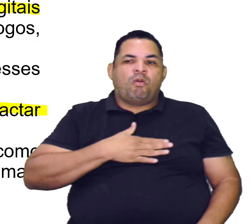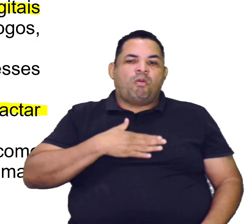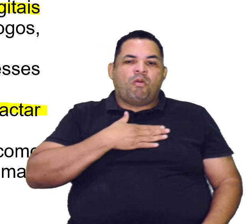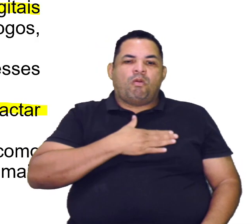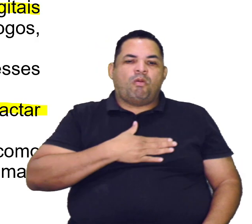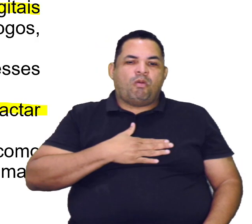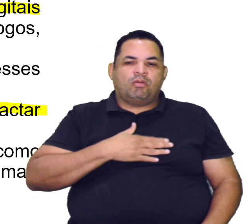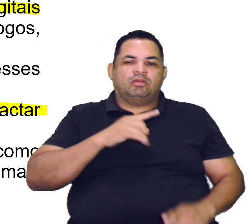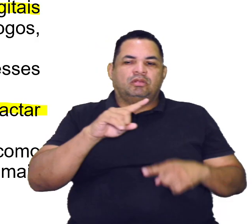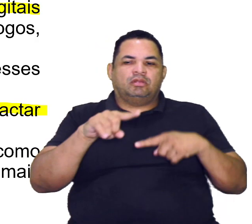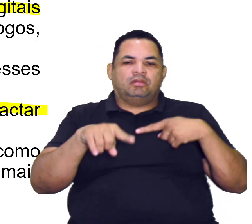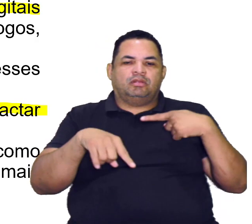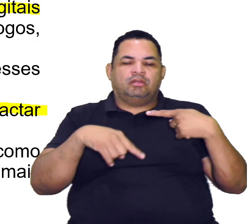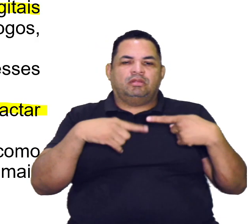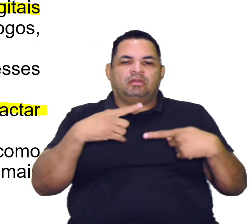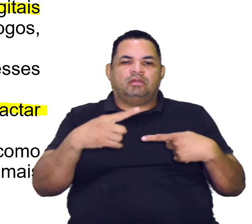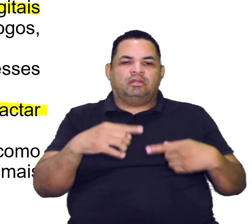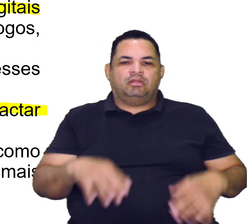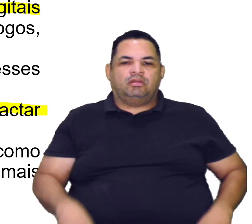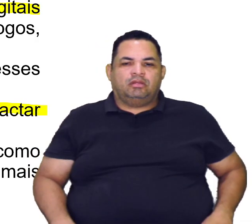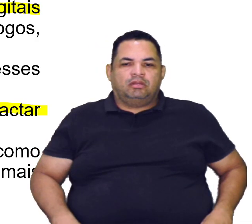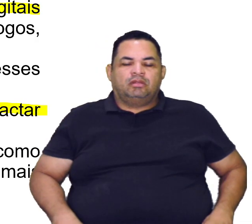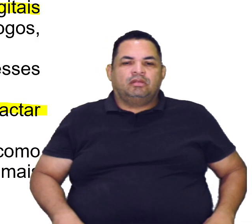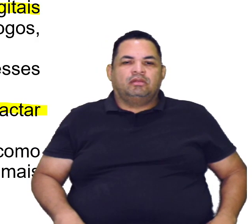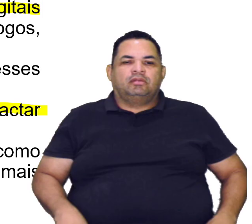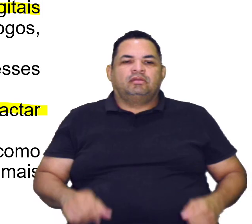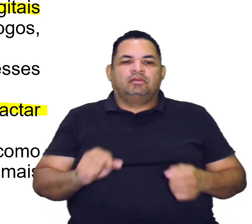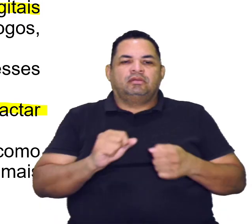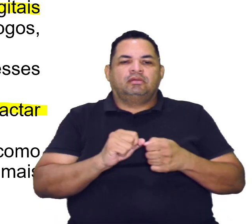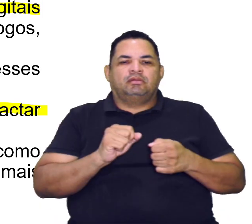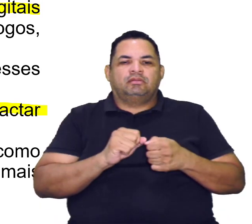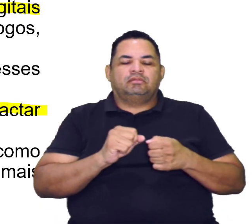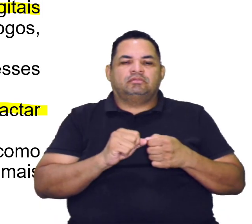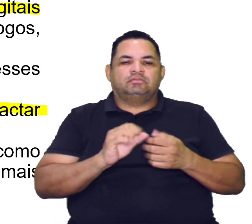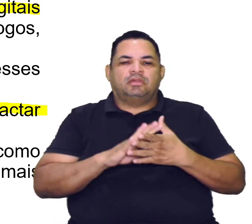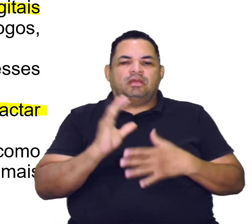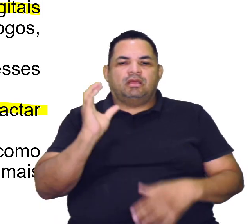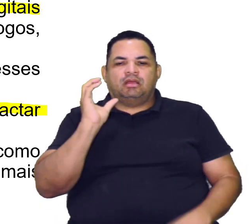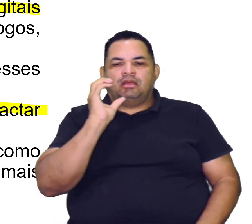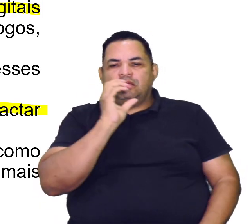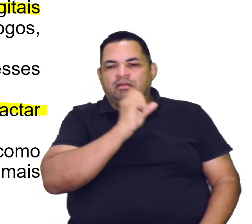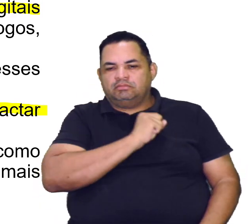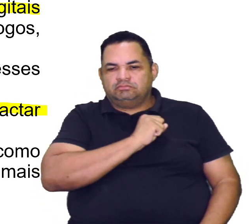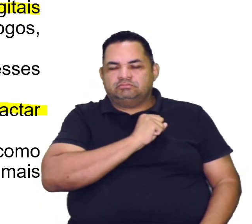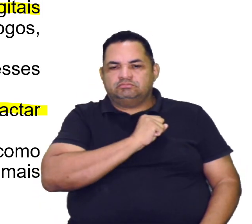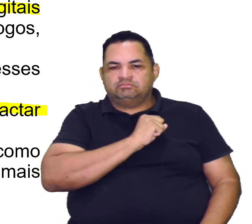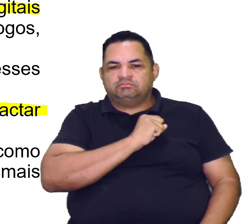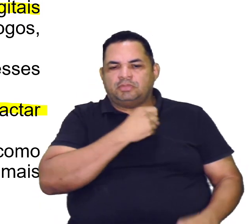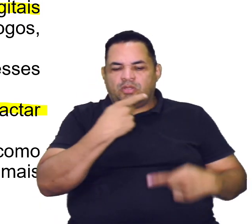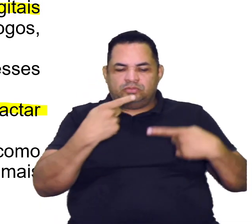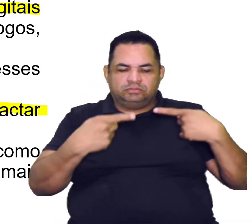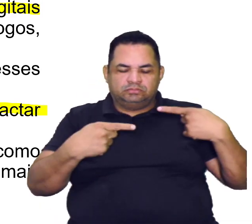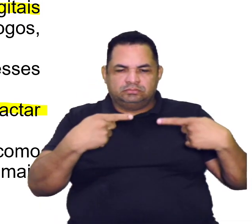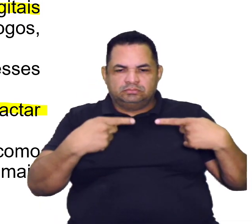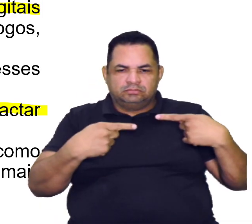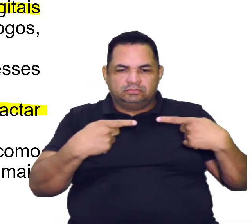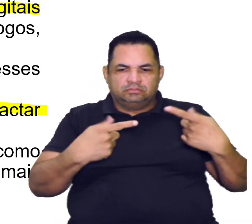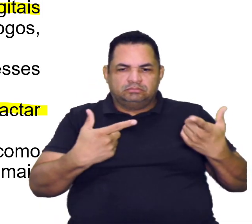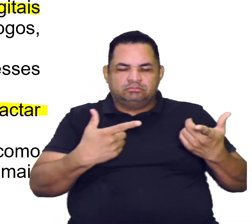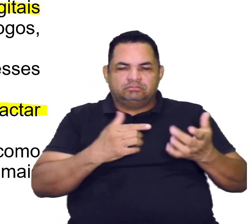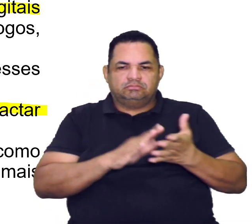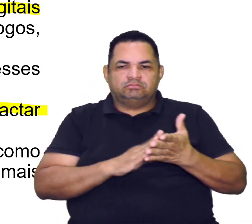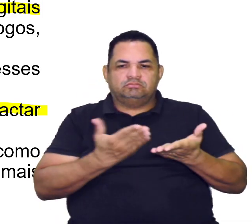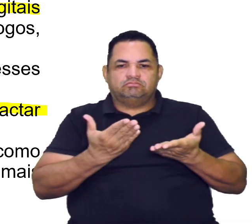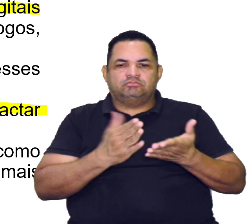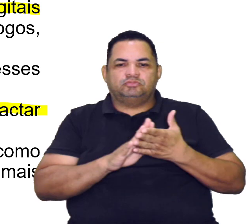gostaria que vocês depois fizessem uma breve discussão, uma troca aí entre vocês, sobre